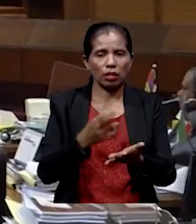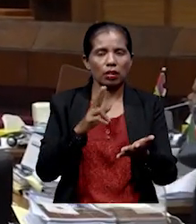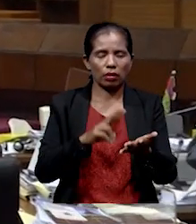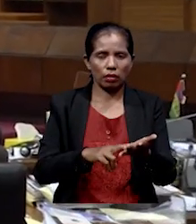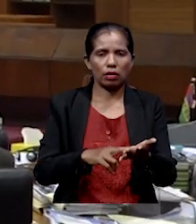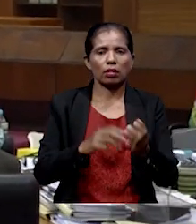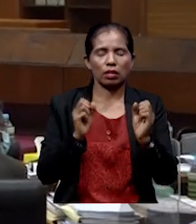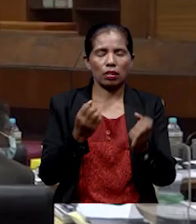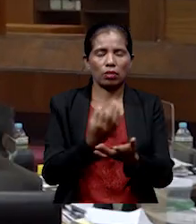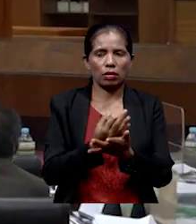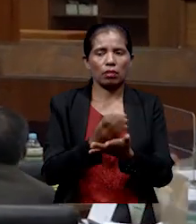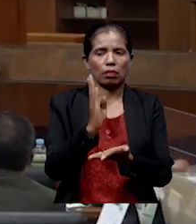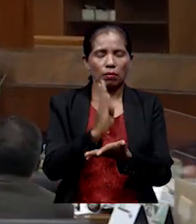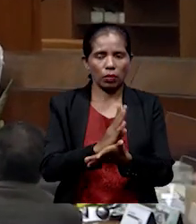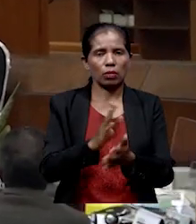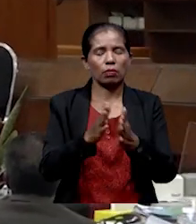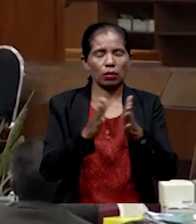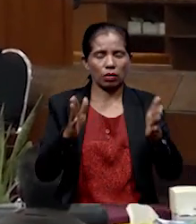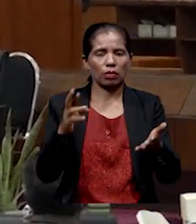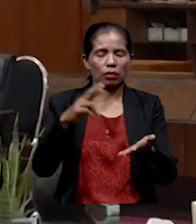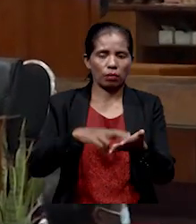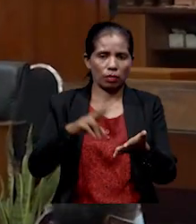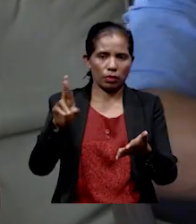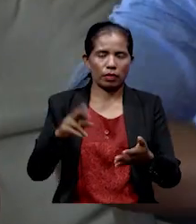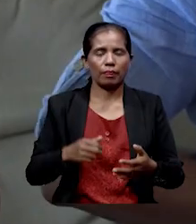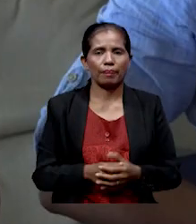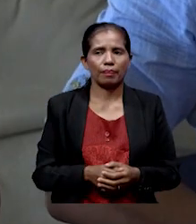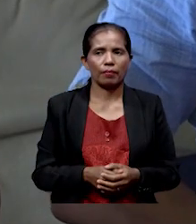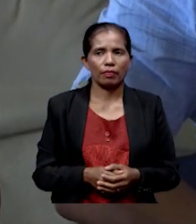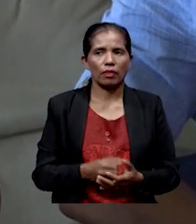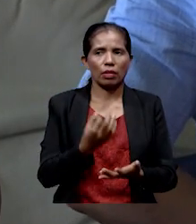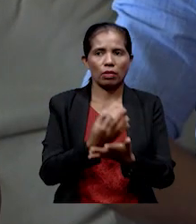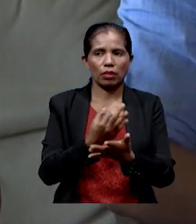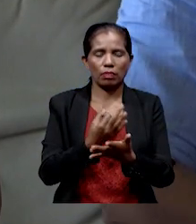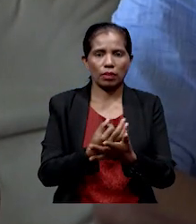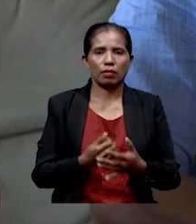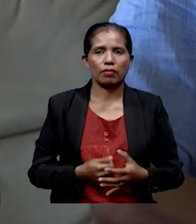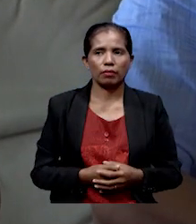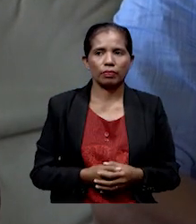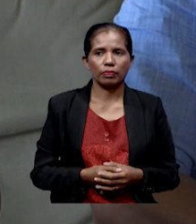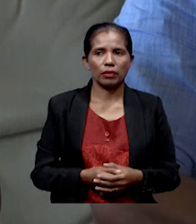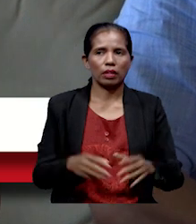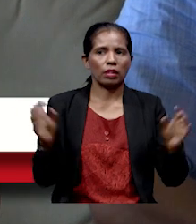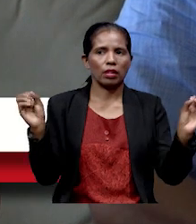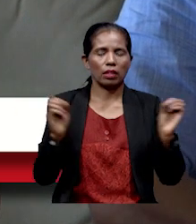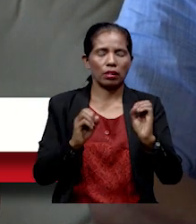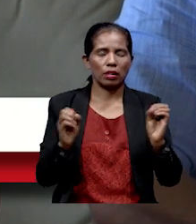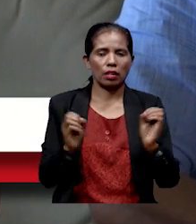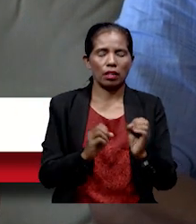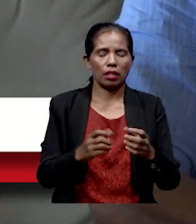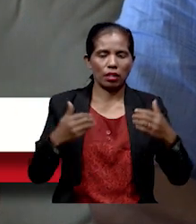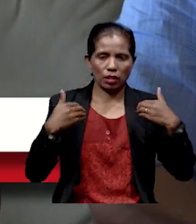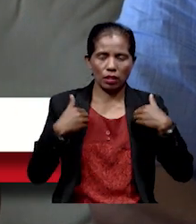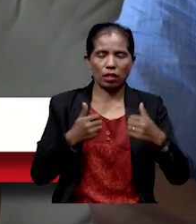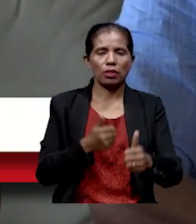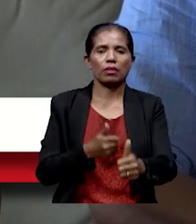neve o montante botne, moloc promulga. Orçamento irané, retificativo irané, lei a cabimento